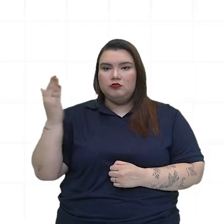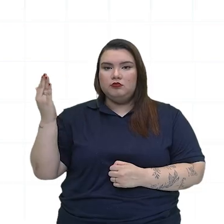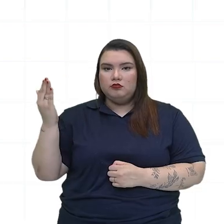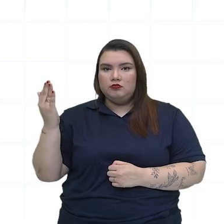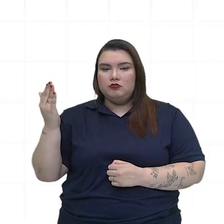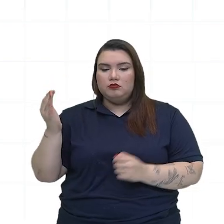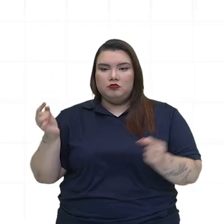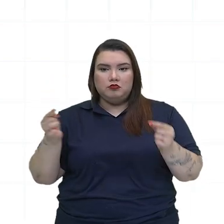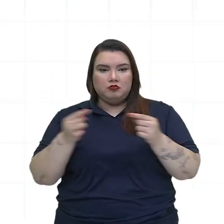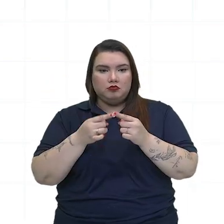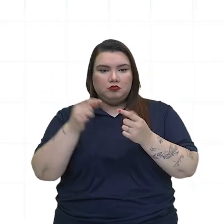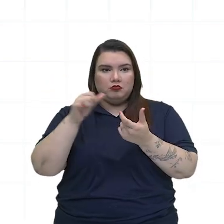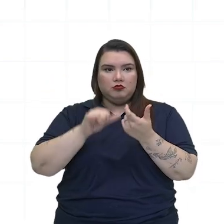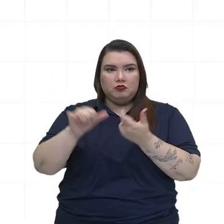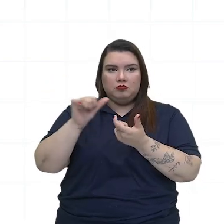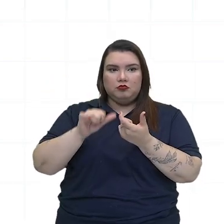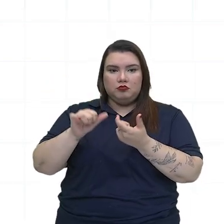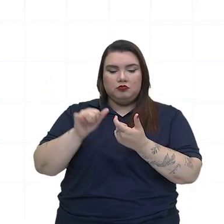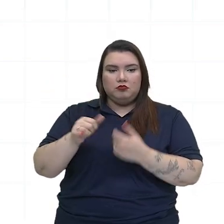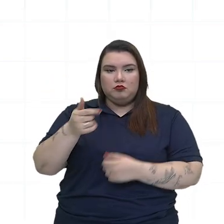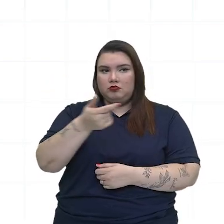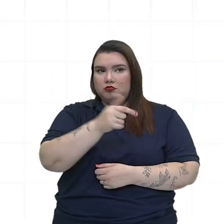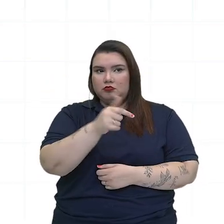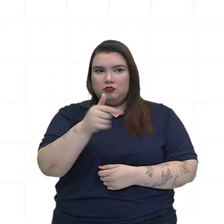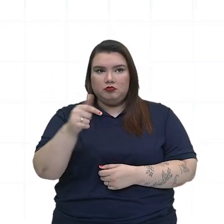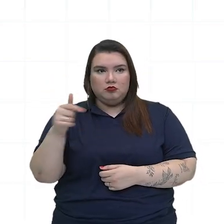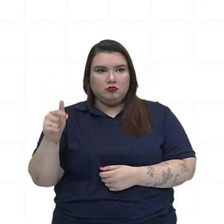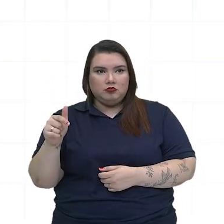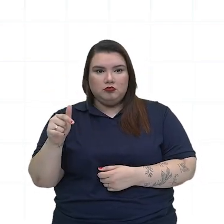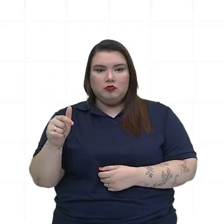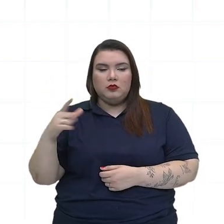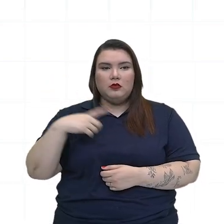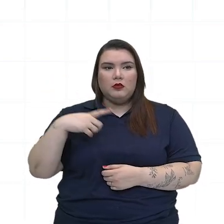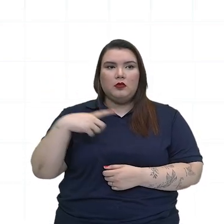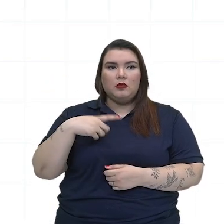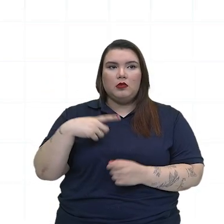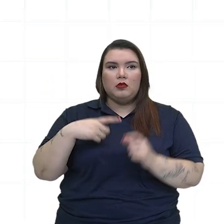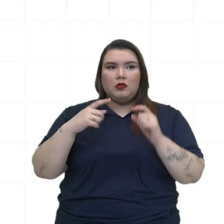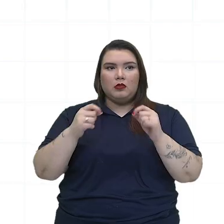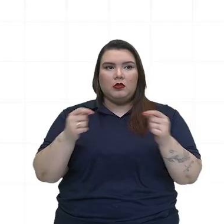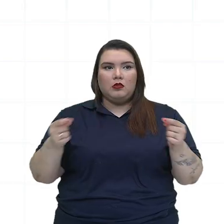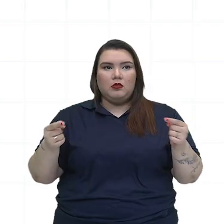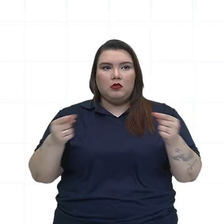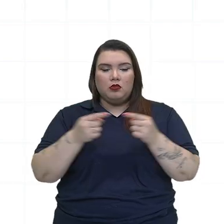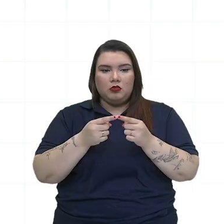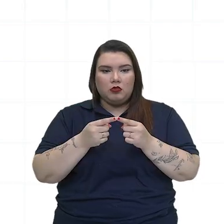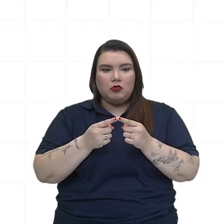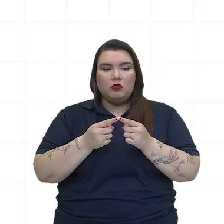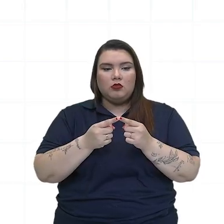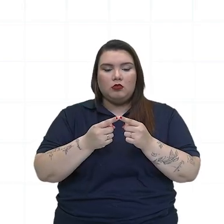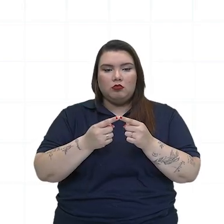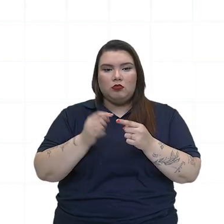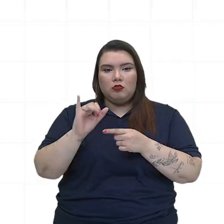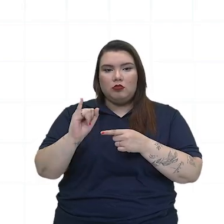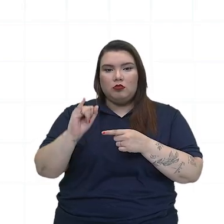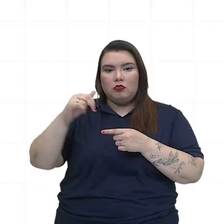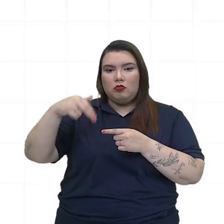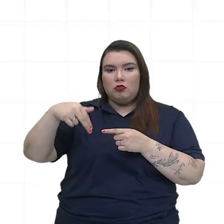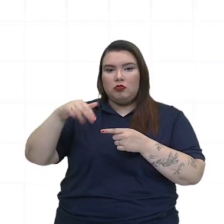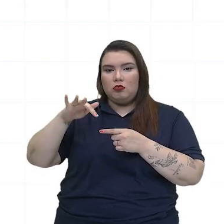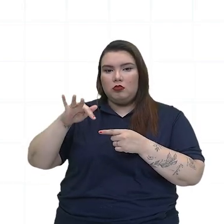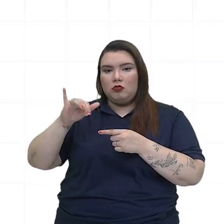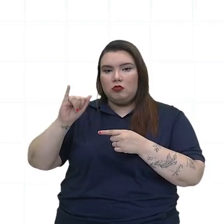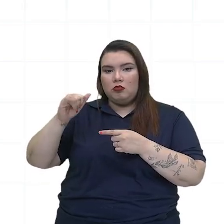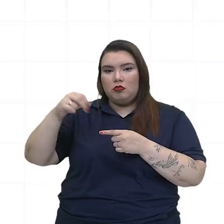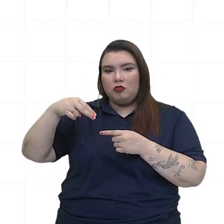Nessa parte aqui, eles não estão conjugados, eles estão na sua forma no